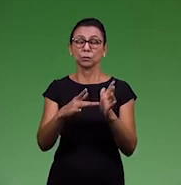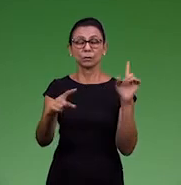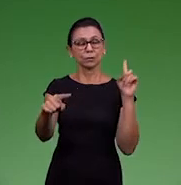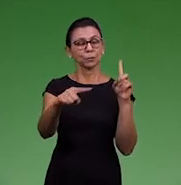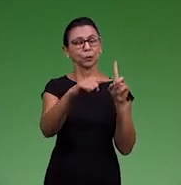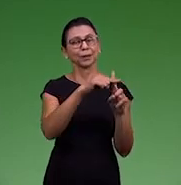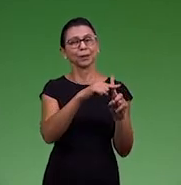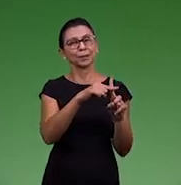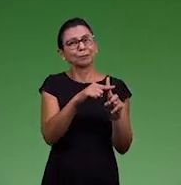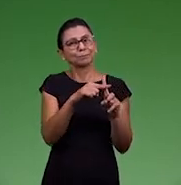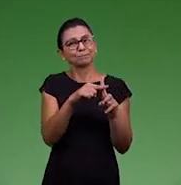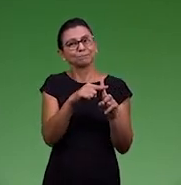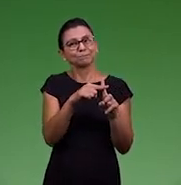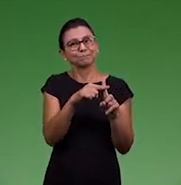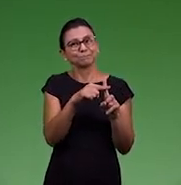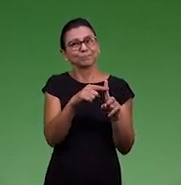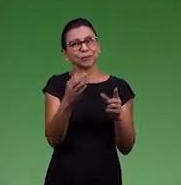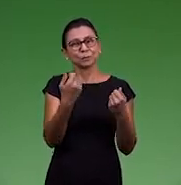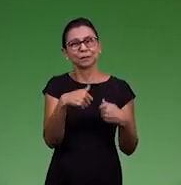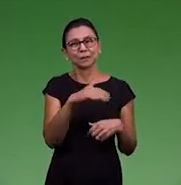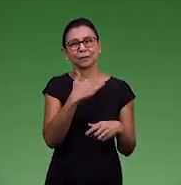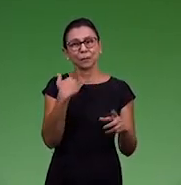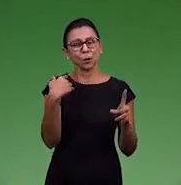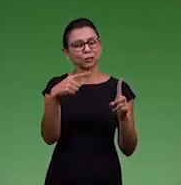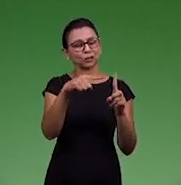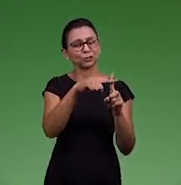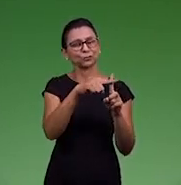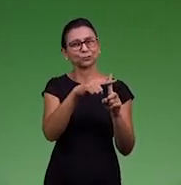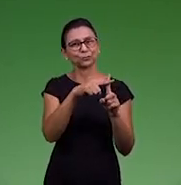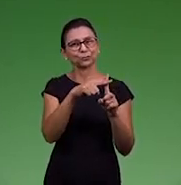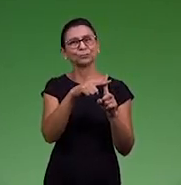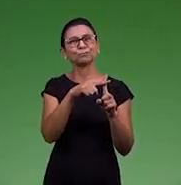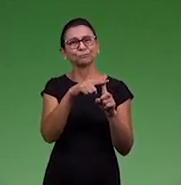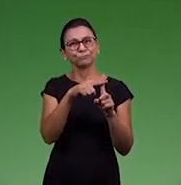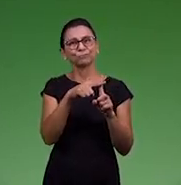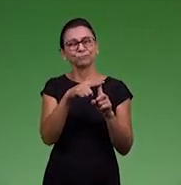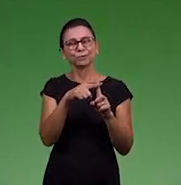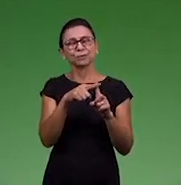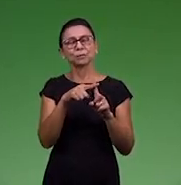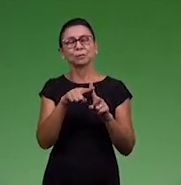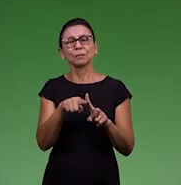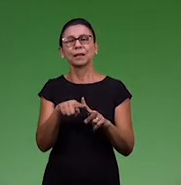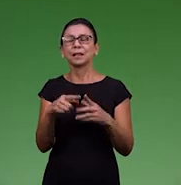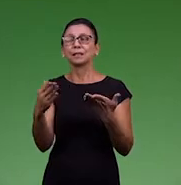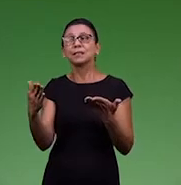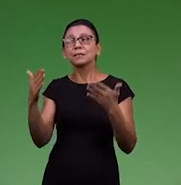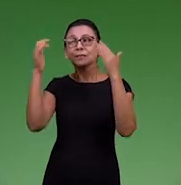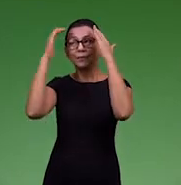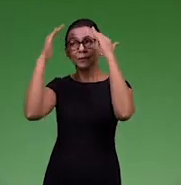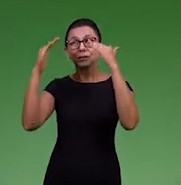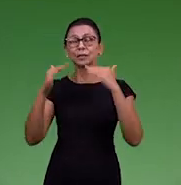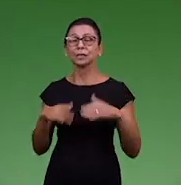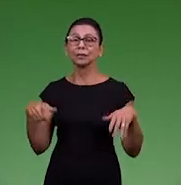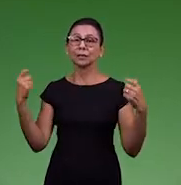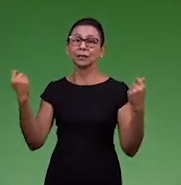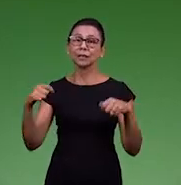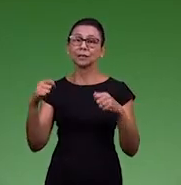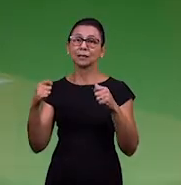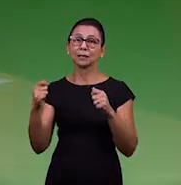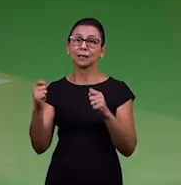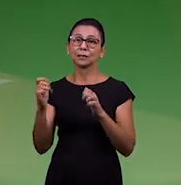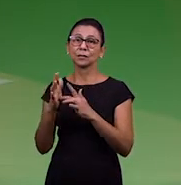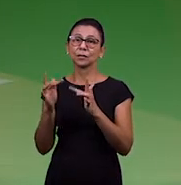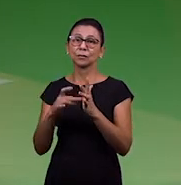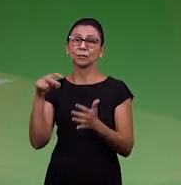obediência não teria o sacrifício. Mas a desobediência trouxe a morte ao homem e a necessidade do sacrifício do Filho de